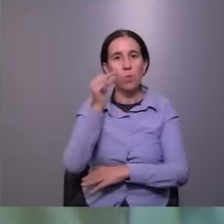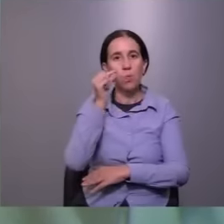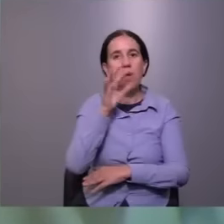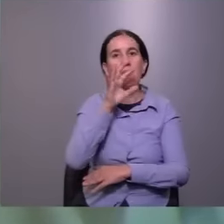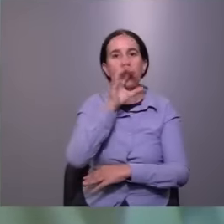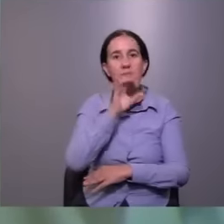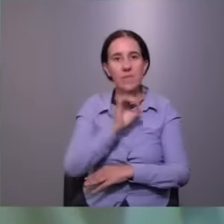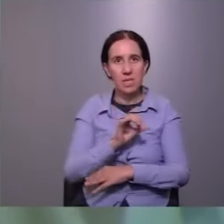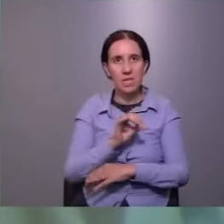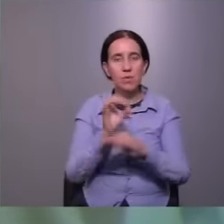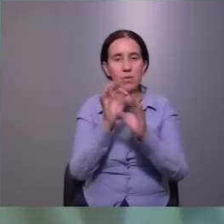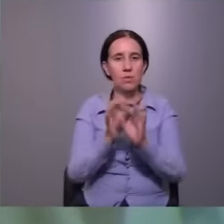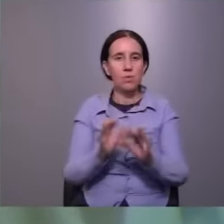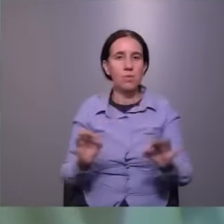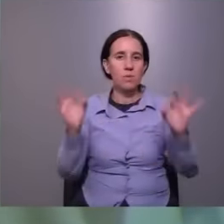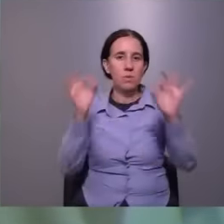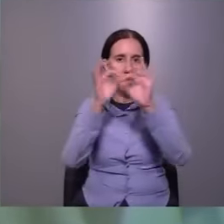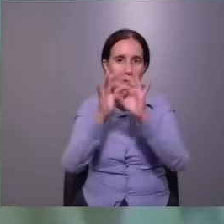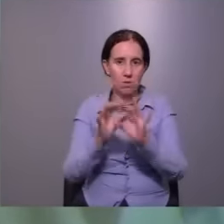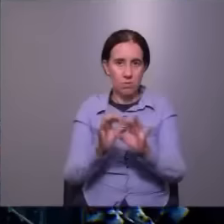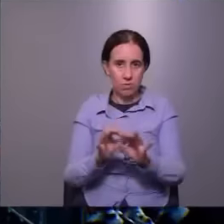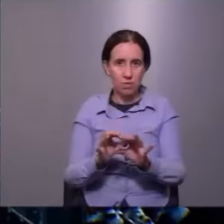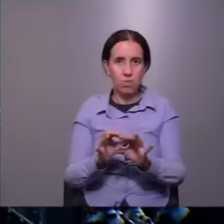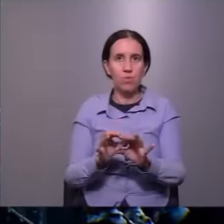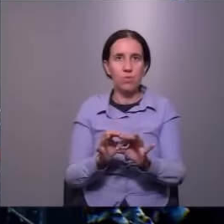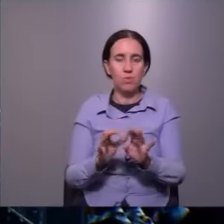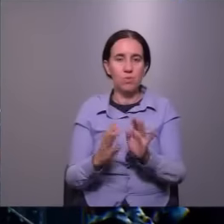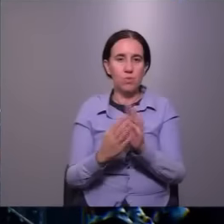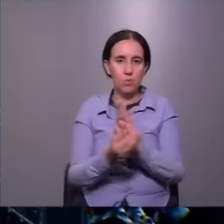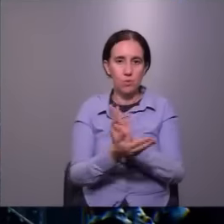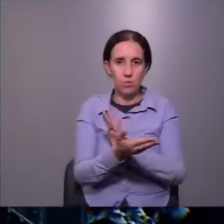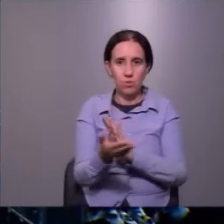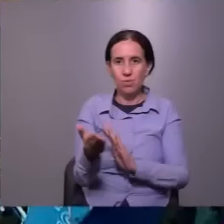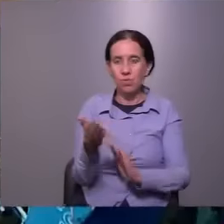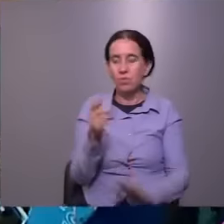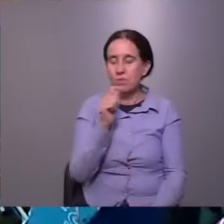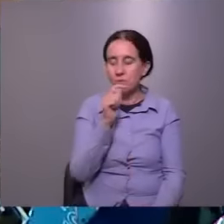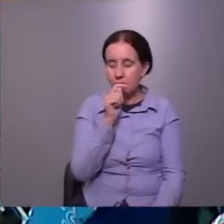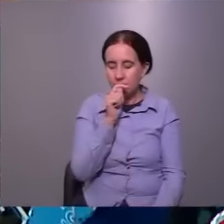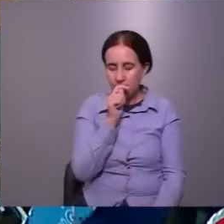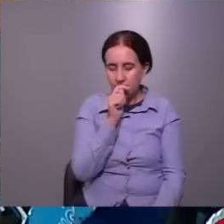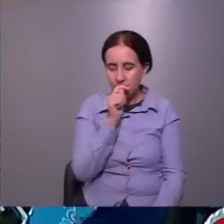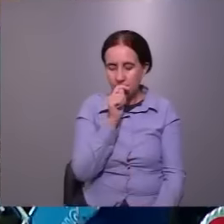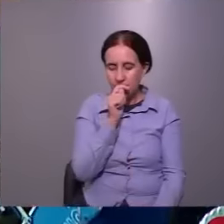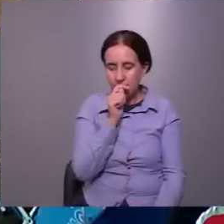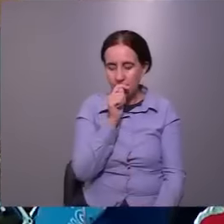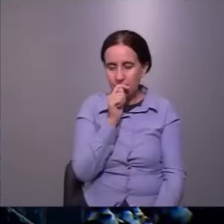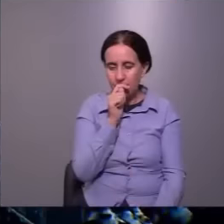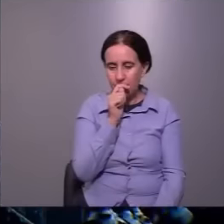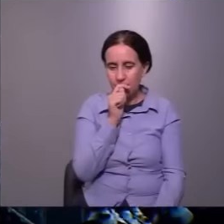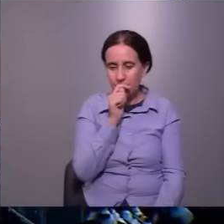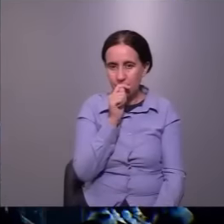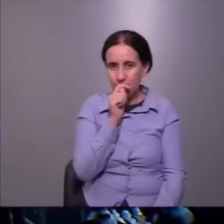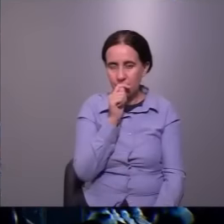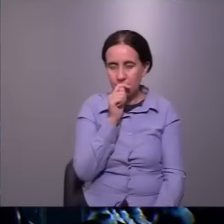Benedicat vos omnipotens Deus, Pater et Filius et